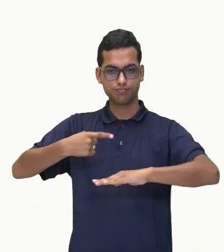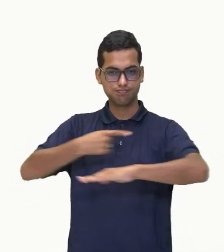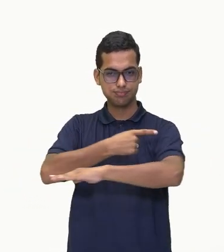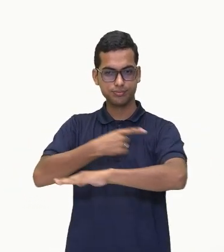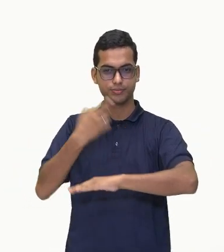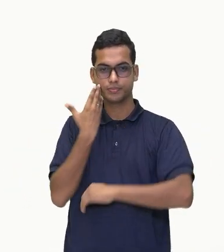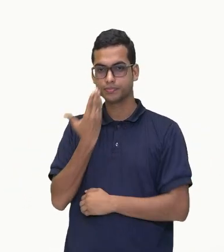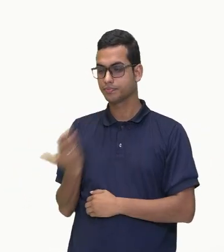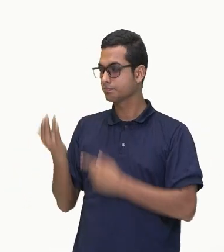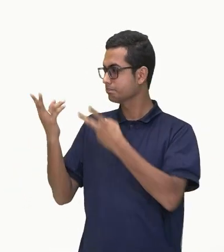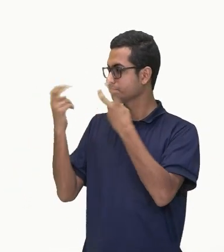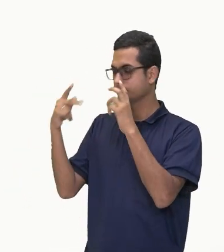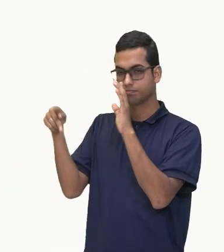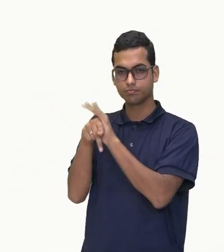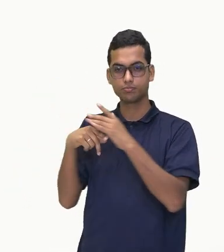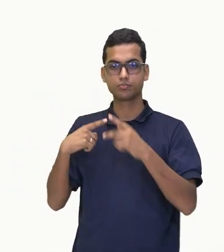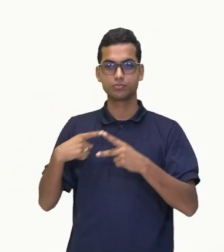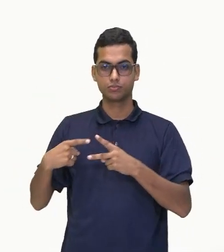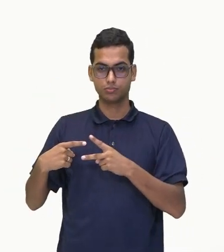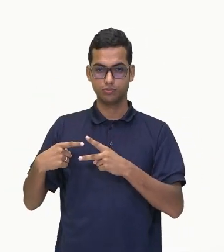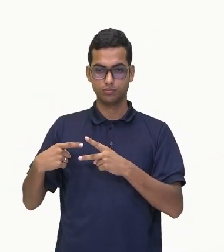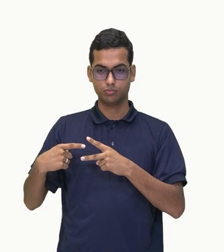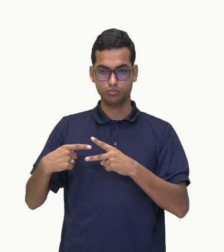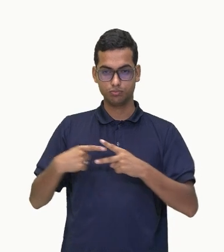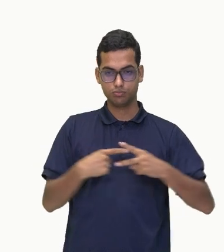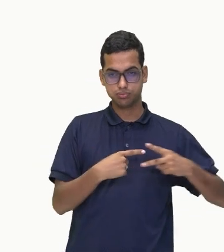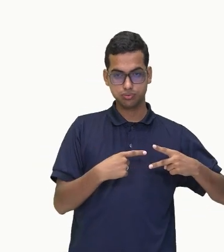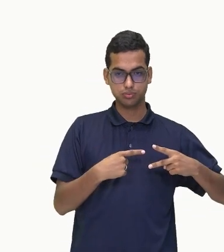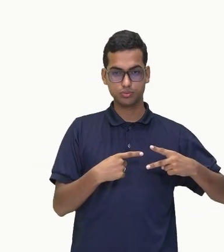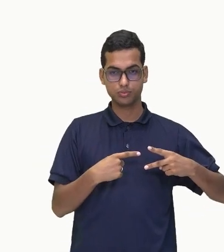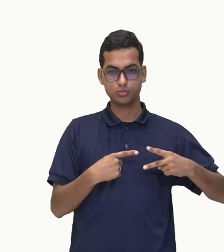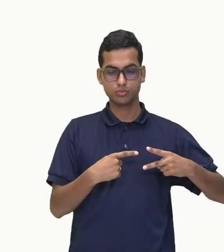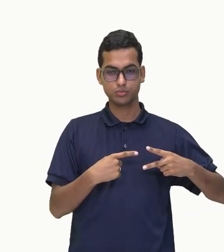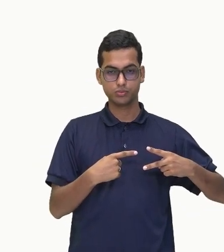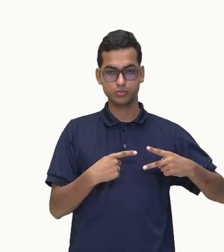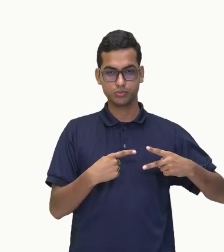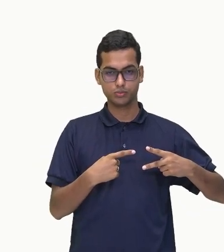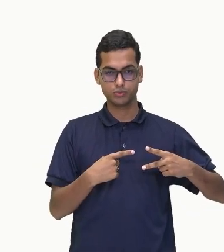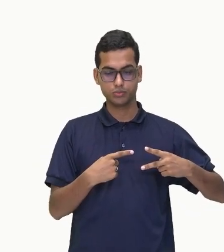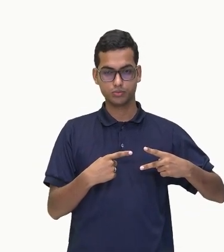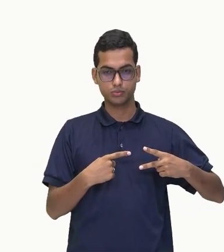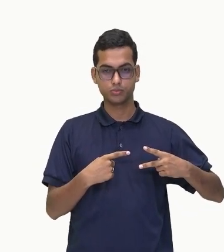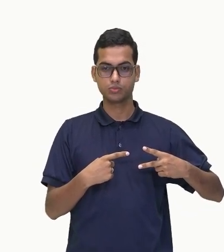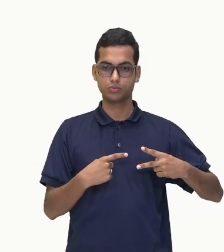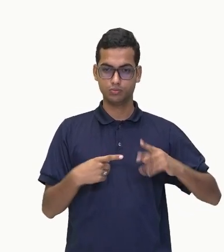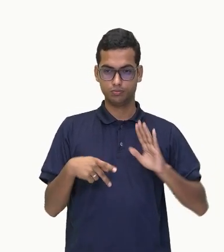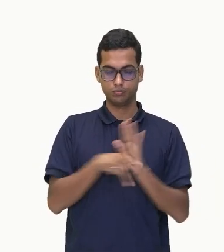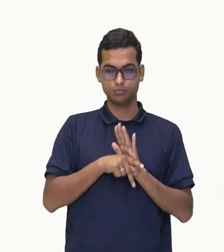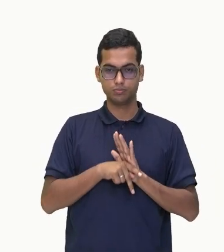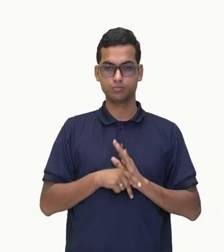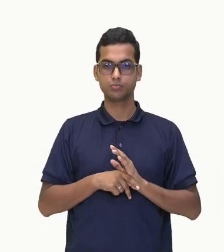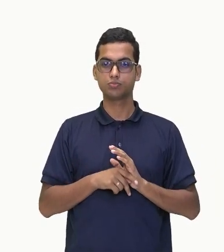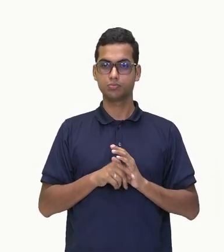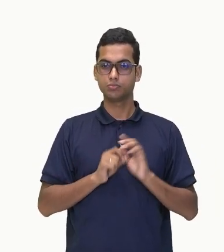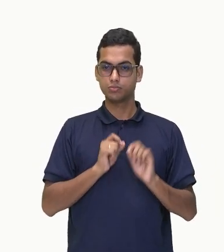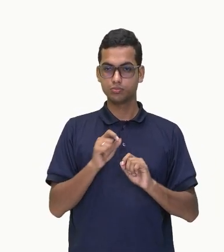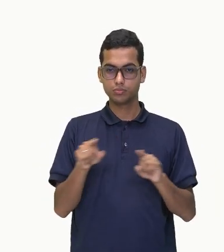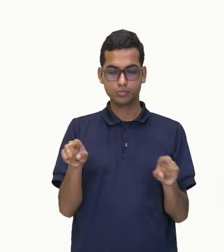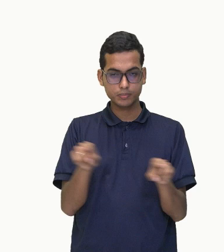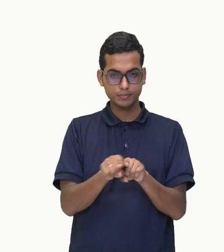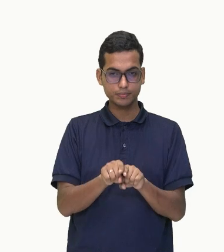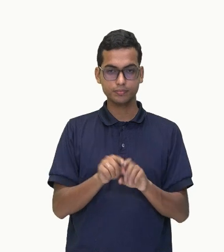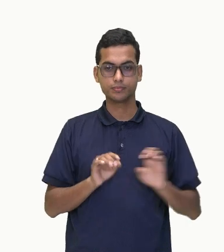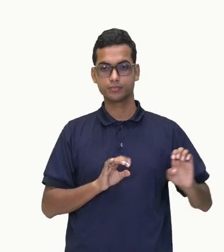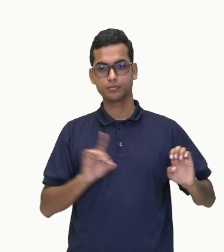a orientação da trajetória, você tem da esquerda para a direita, só que agora a